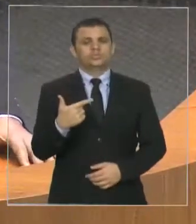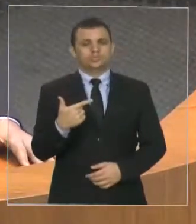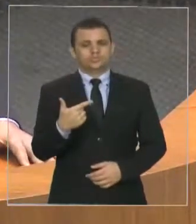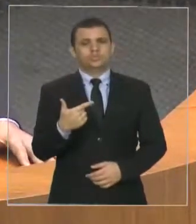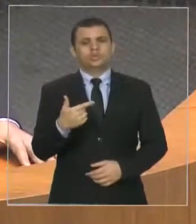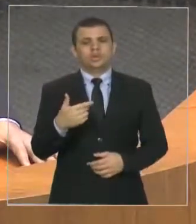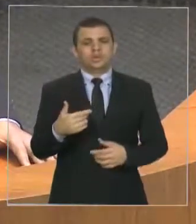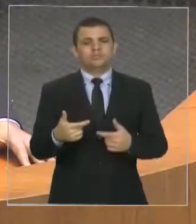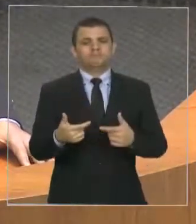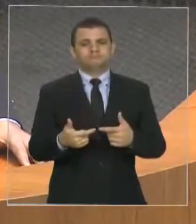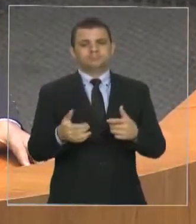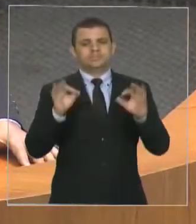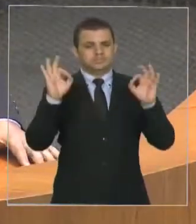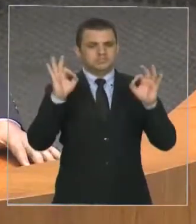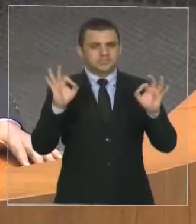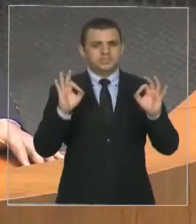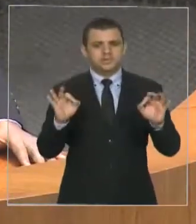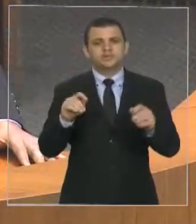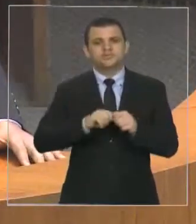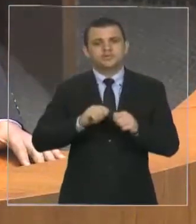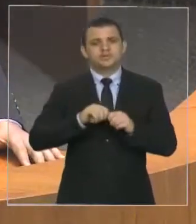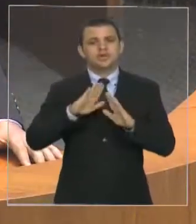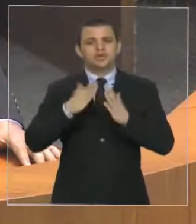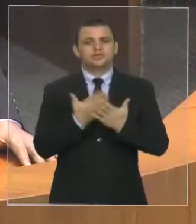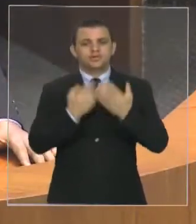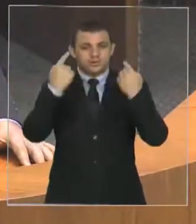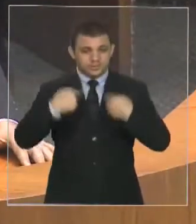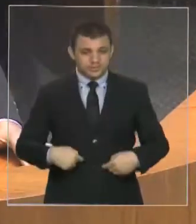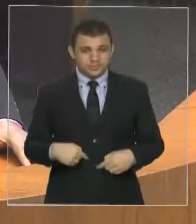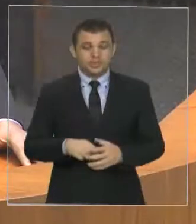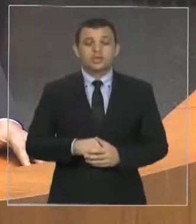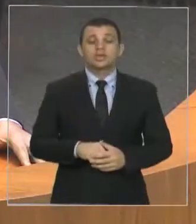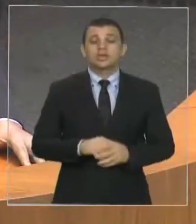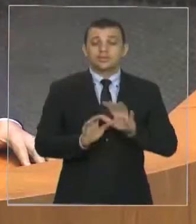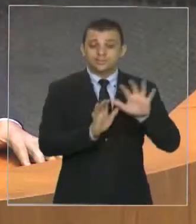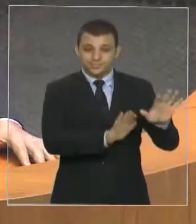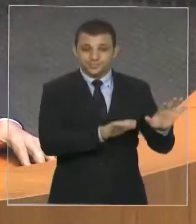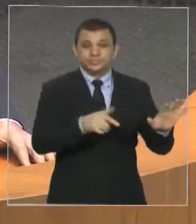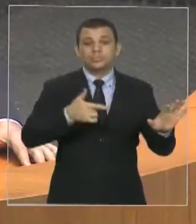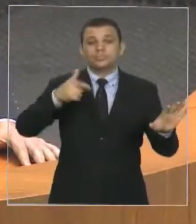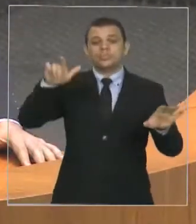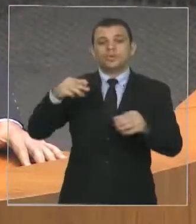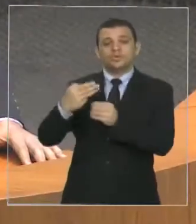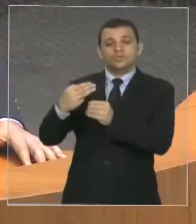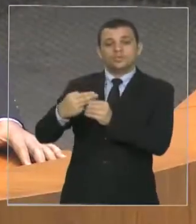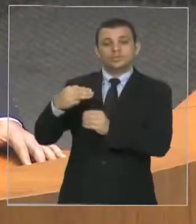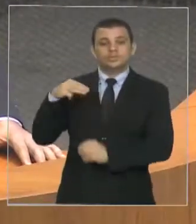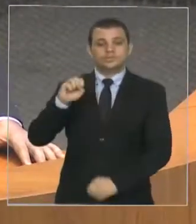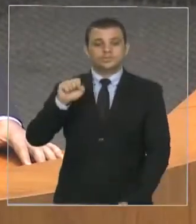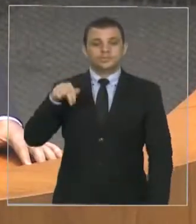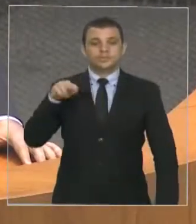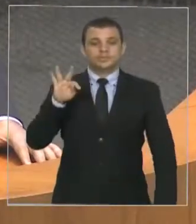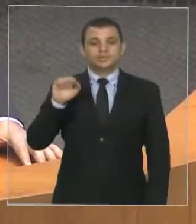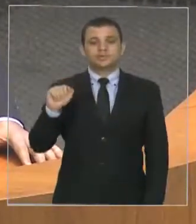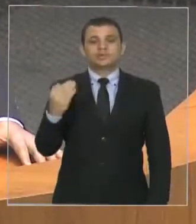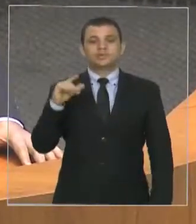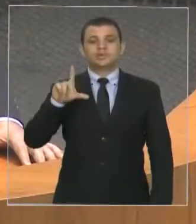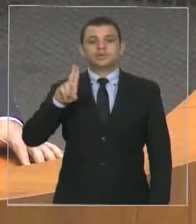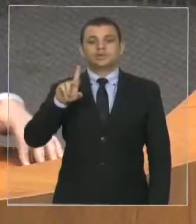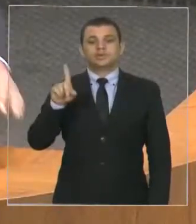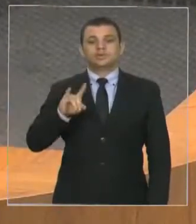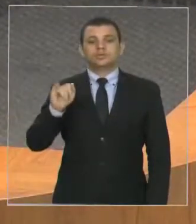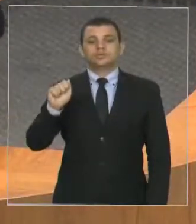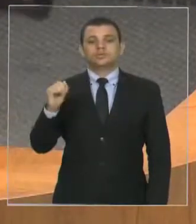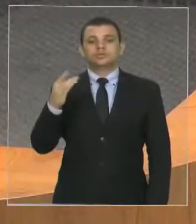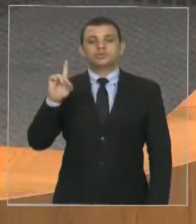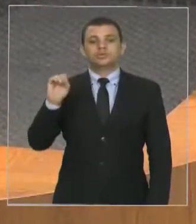foi uma escola novinha em folha, escola construída do zero, uma escola de ensino médio.